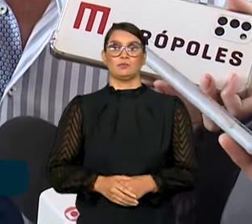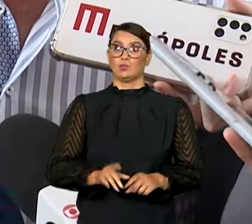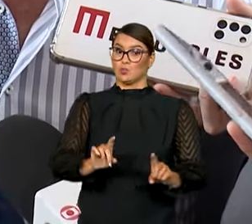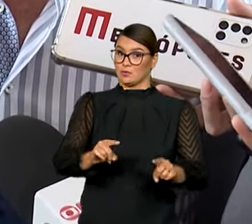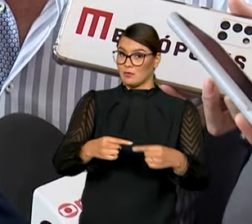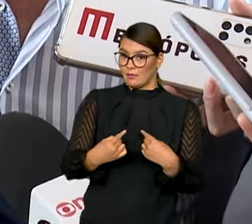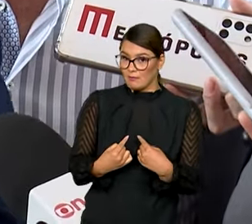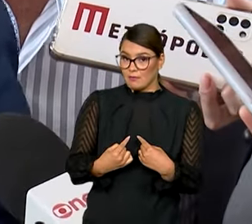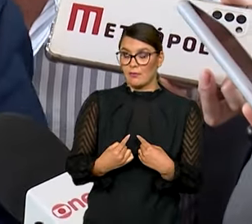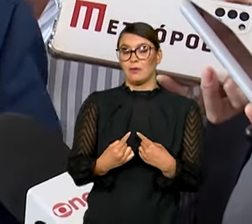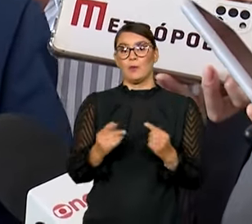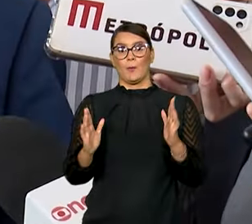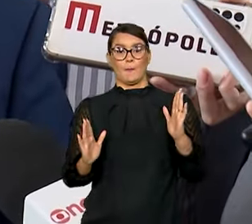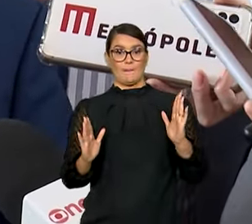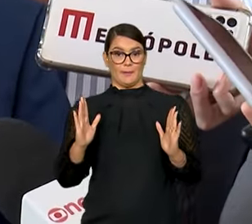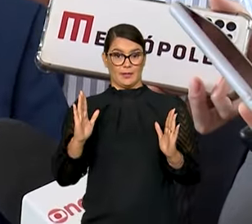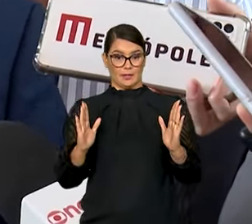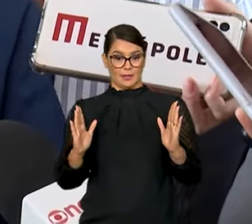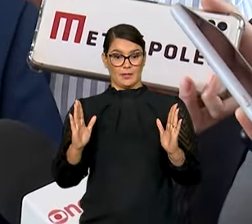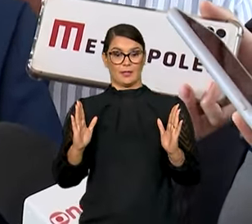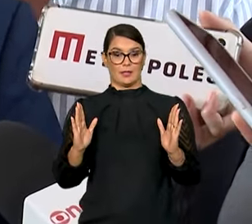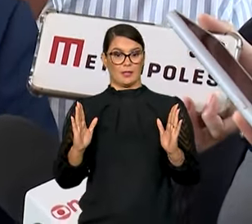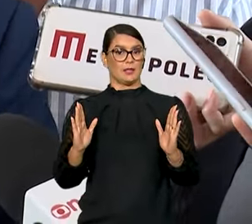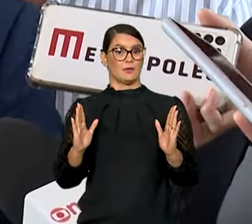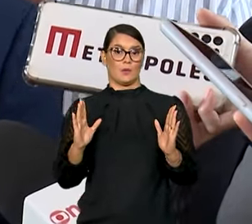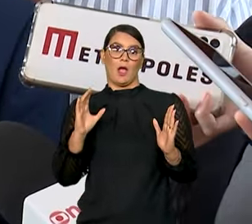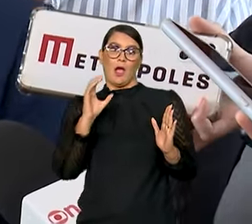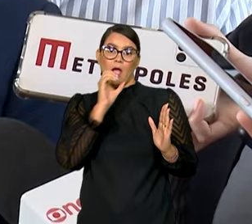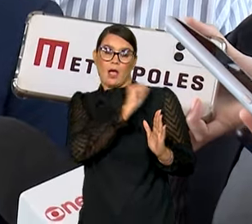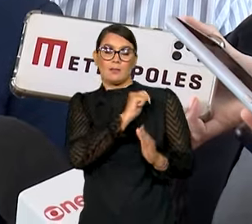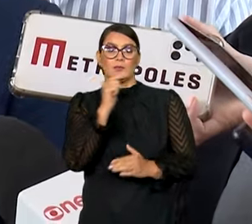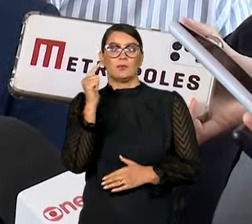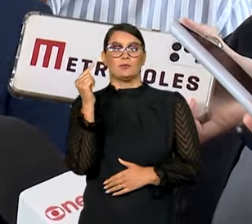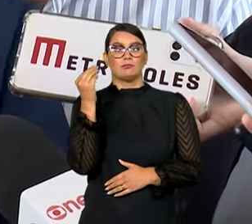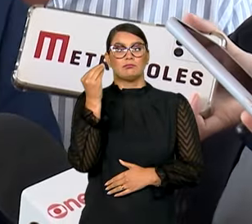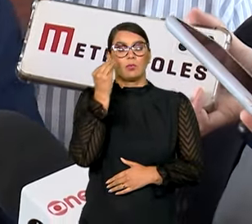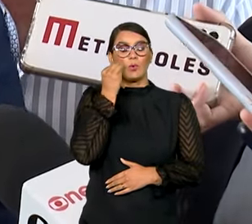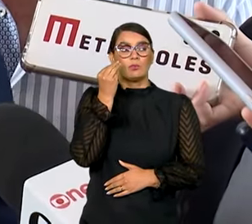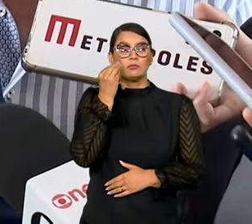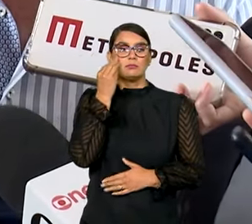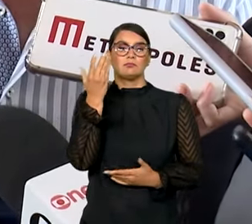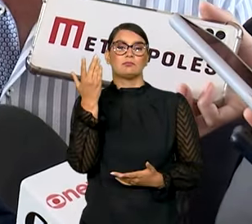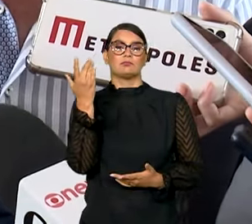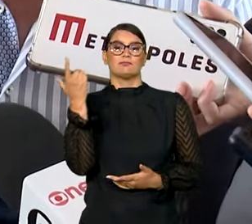a gente, num período mais célere possível, a gente encontrar,